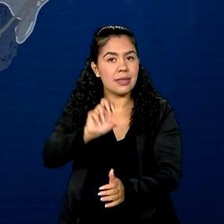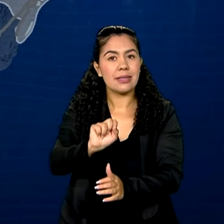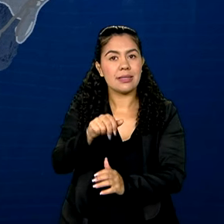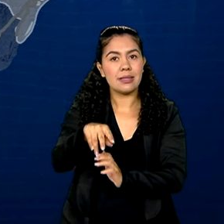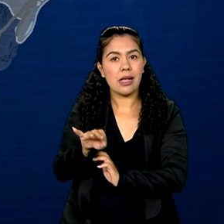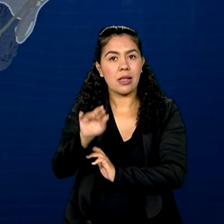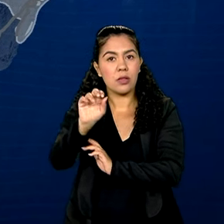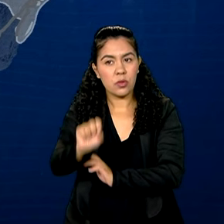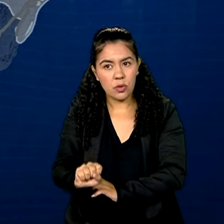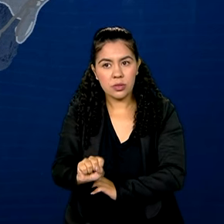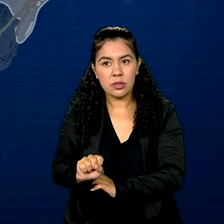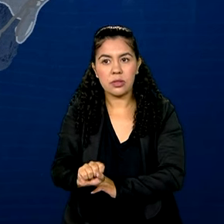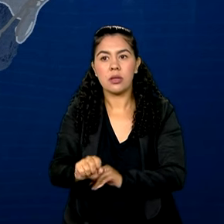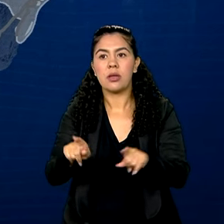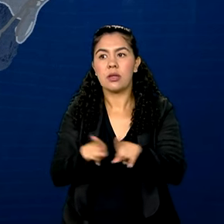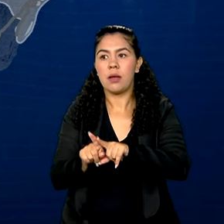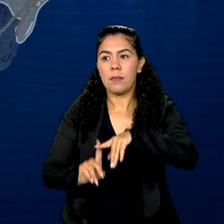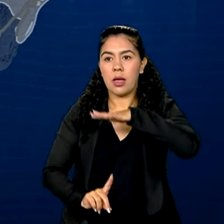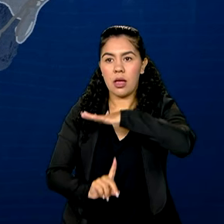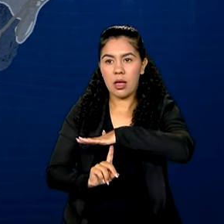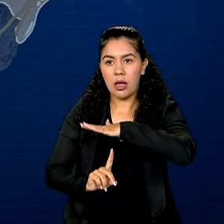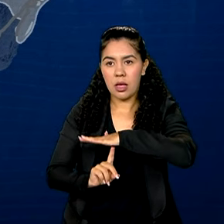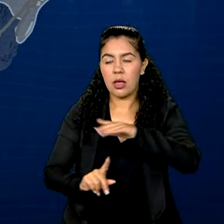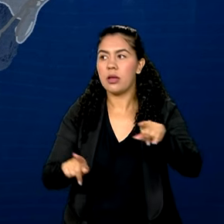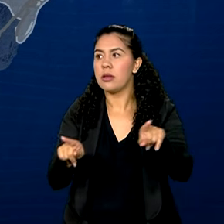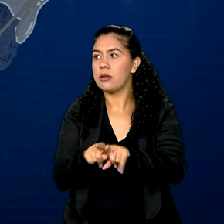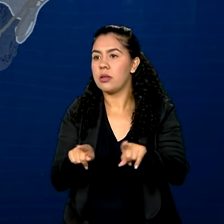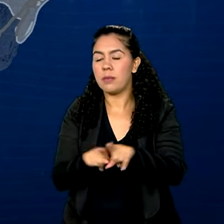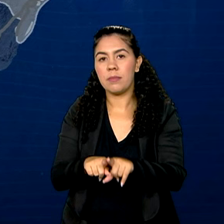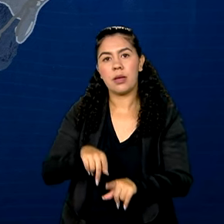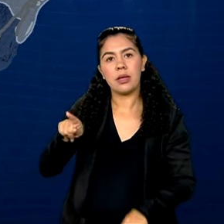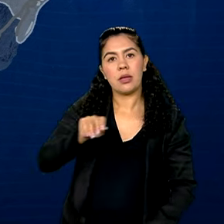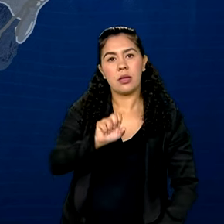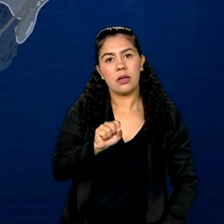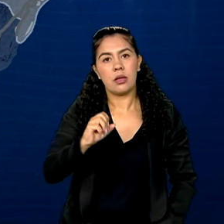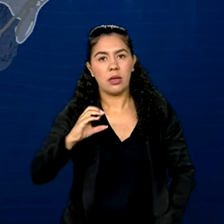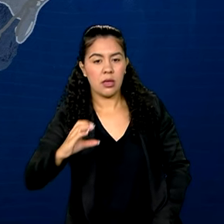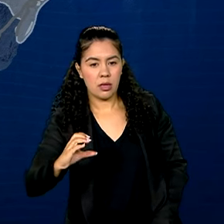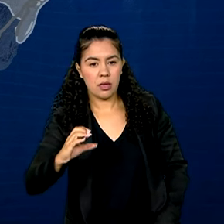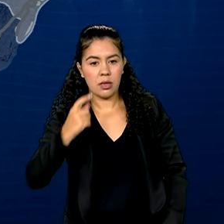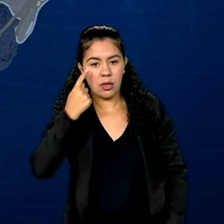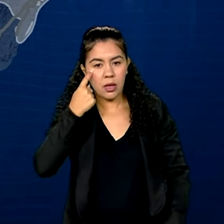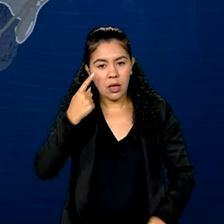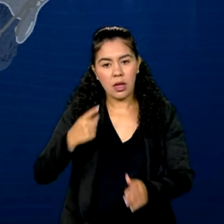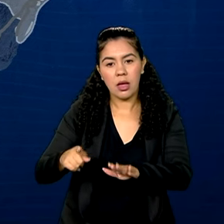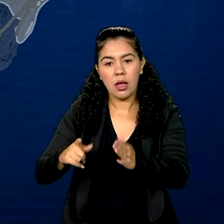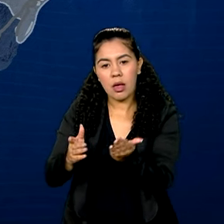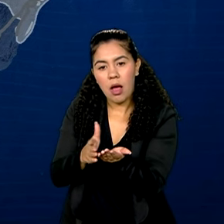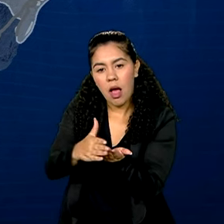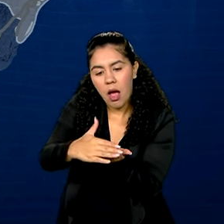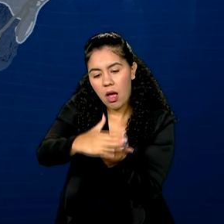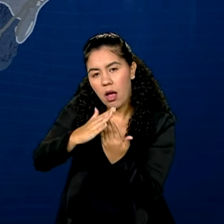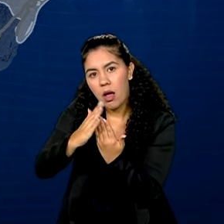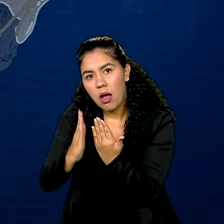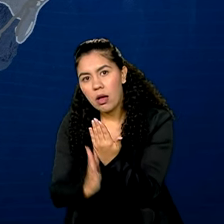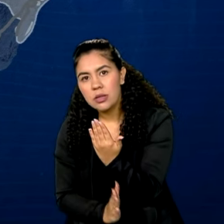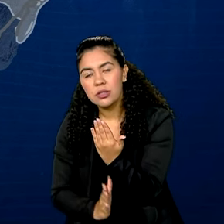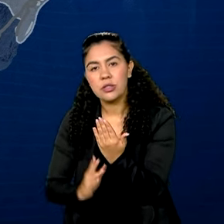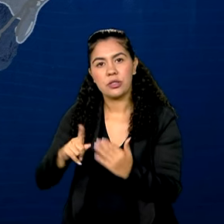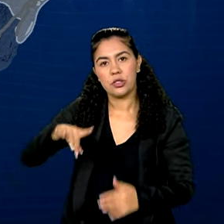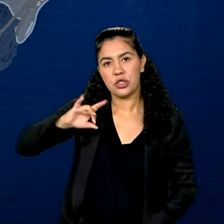Paranaguá, no Paraná, e de Itajaí, em Santa Catarina, até a costa do Chile, passando por Paraguai